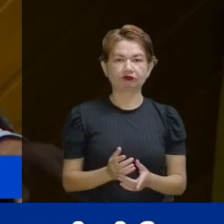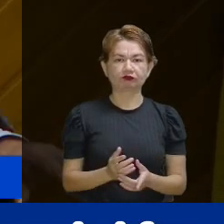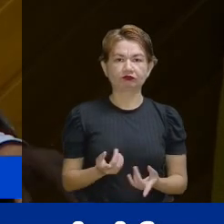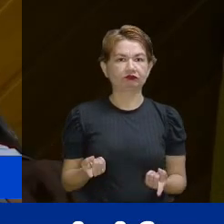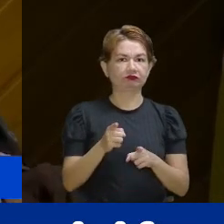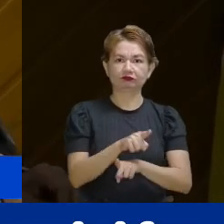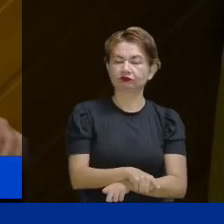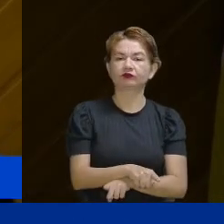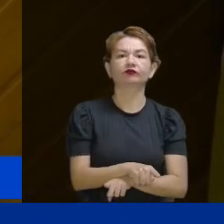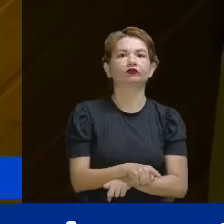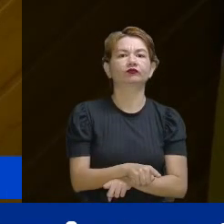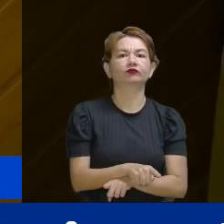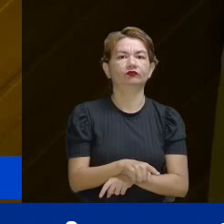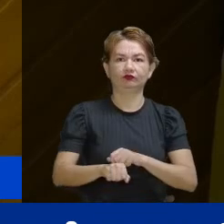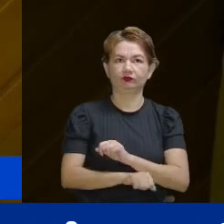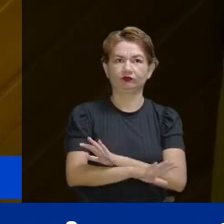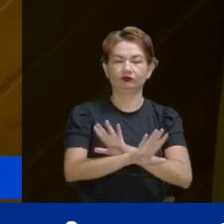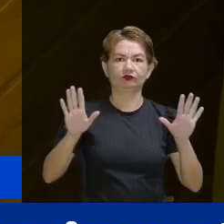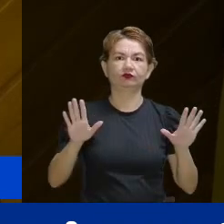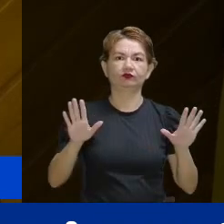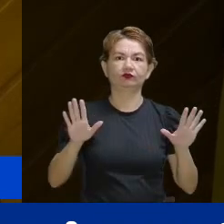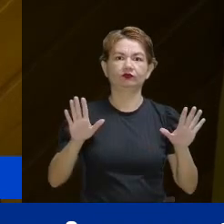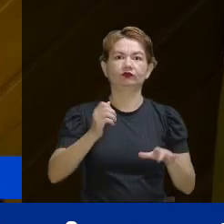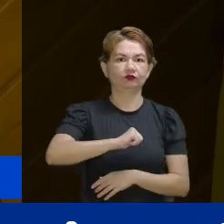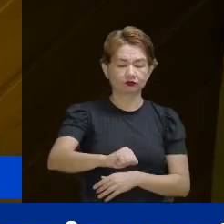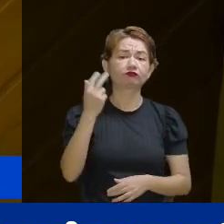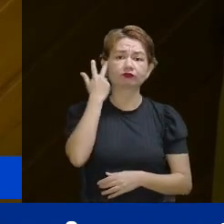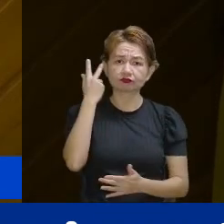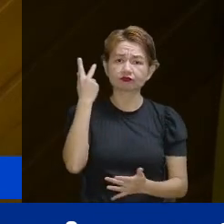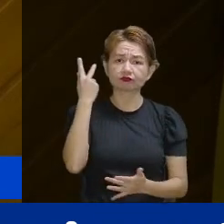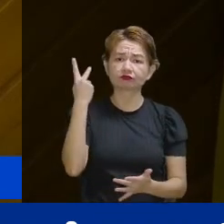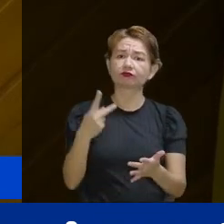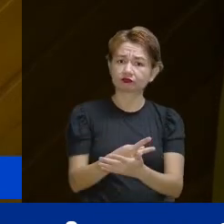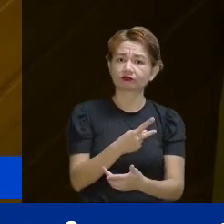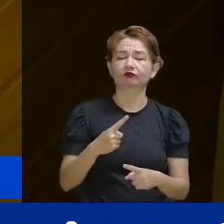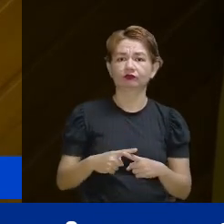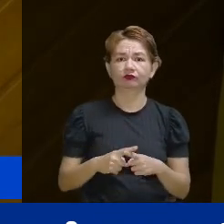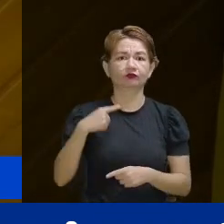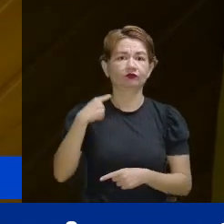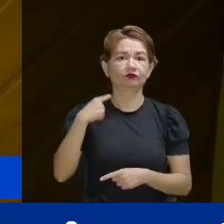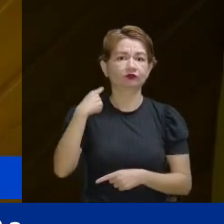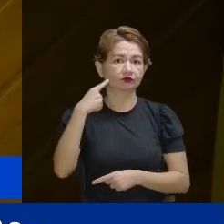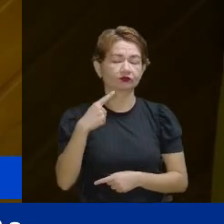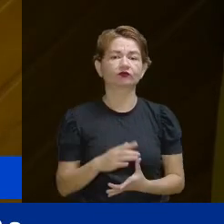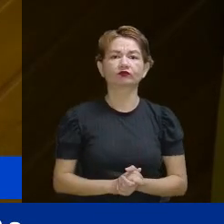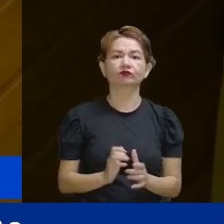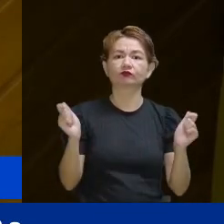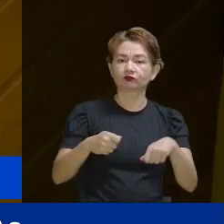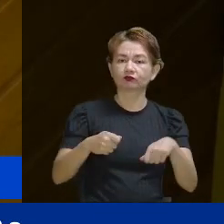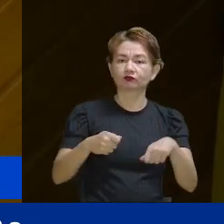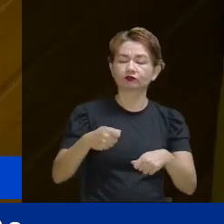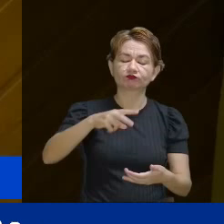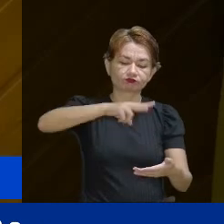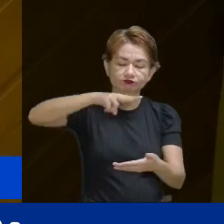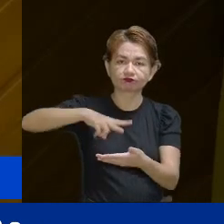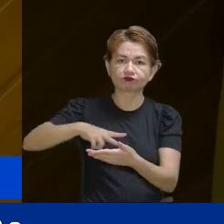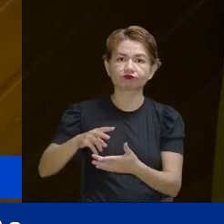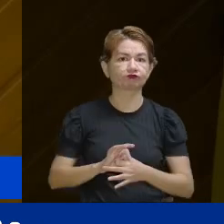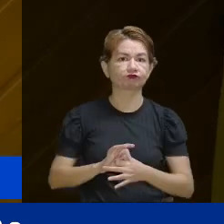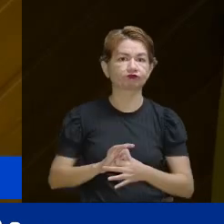contraditório e da ampla defesa, porque a íntegra dos documentos tornou-se disponível aos advogados e as partes tiveram a oportunidade de